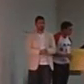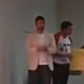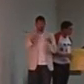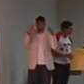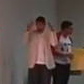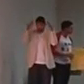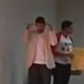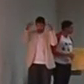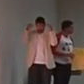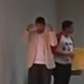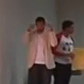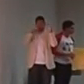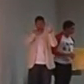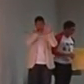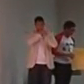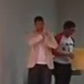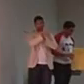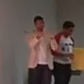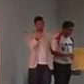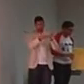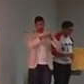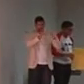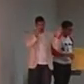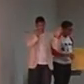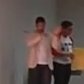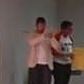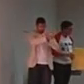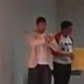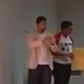Valbérico, professor Valbérico, o senhor...